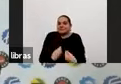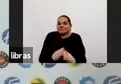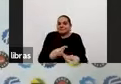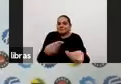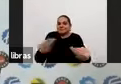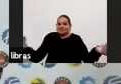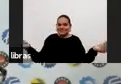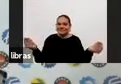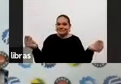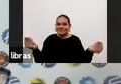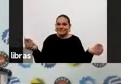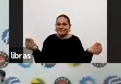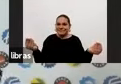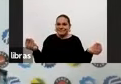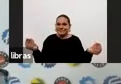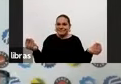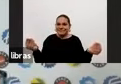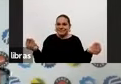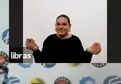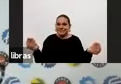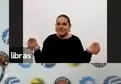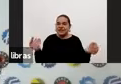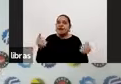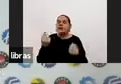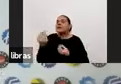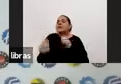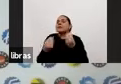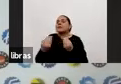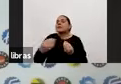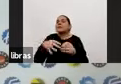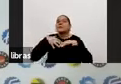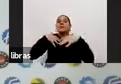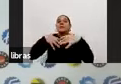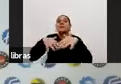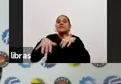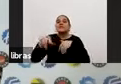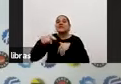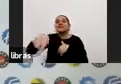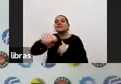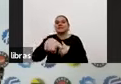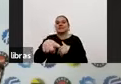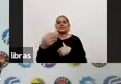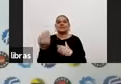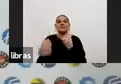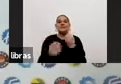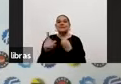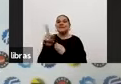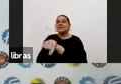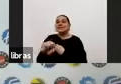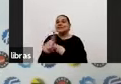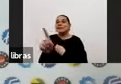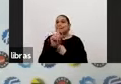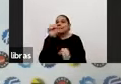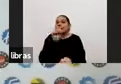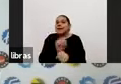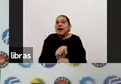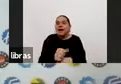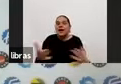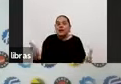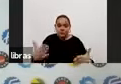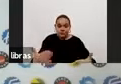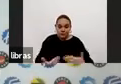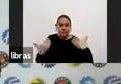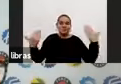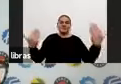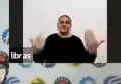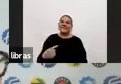que move vocês? Como é que vocês não param de fazer coisas maravilhosas que nos surpreendem a todos?